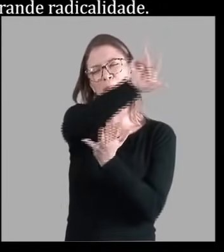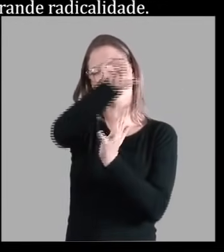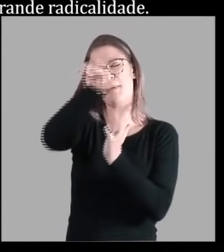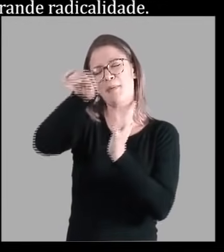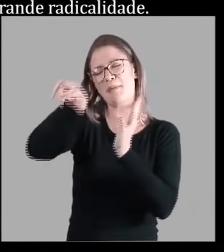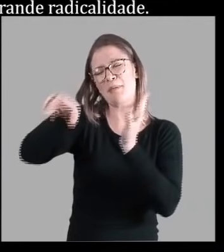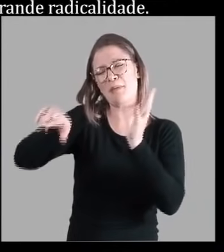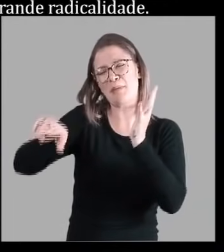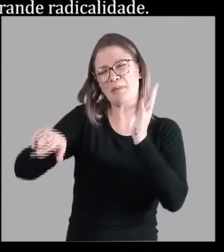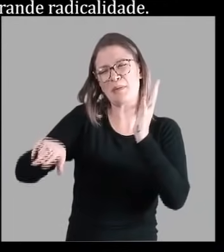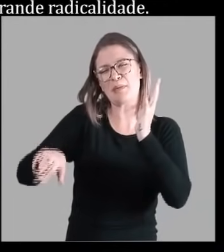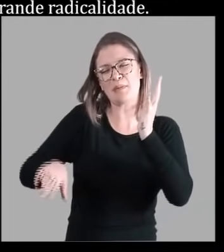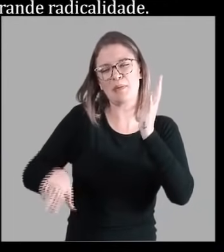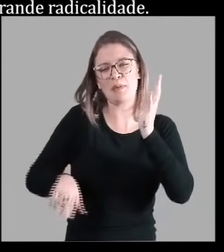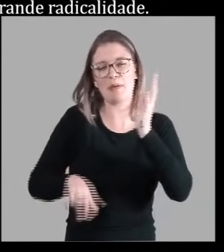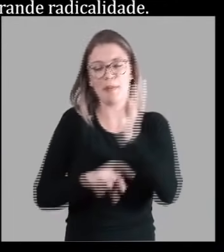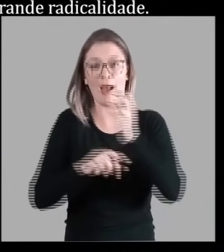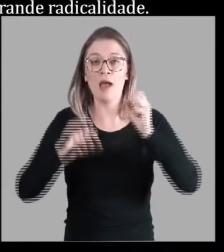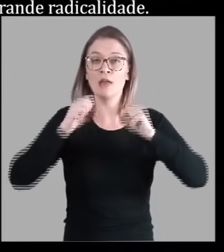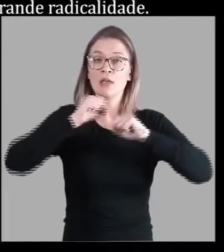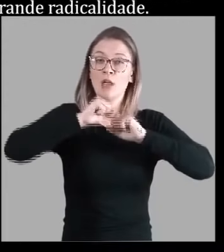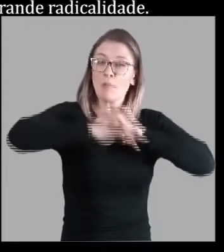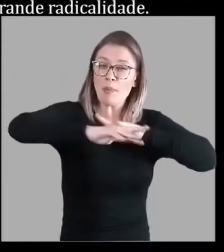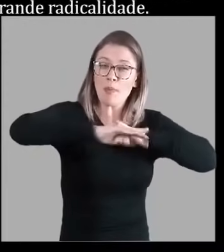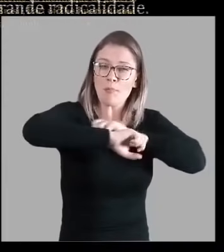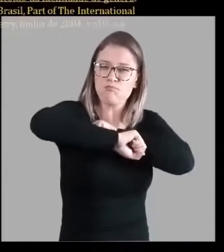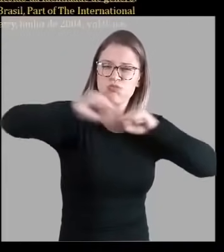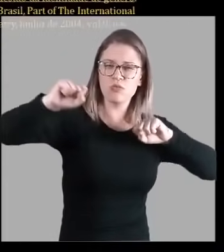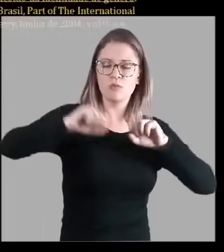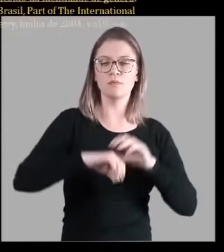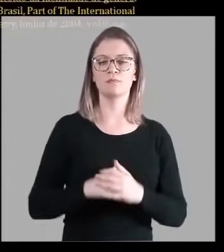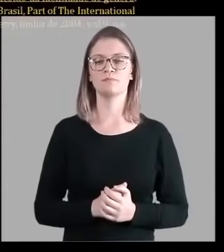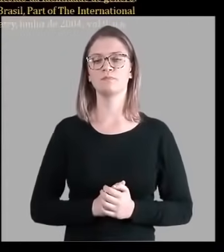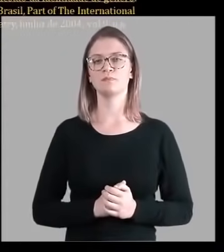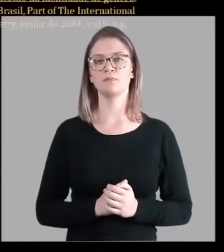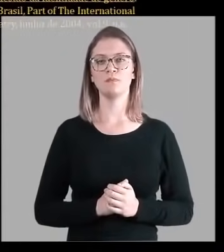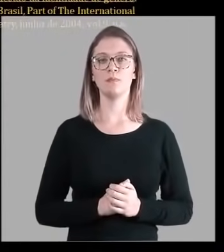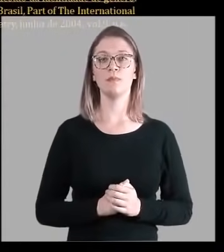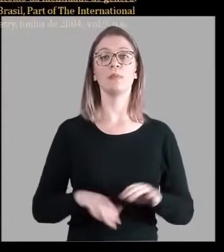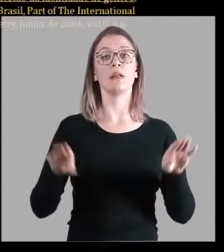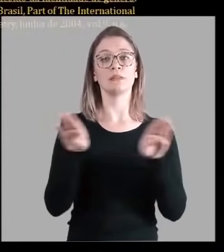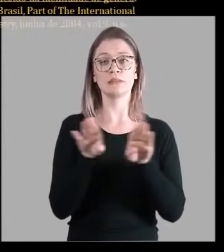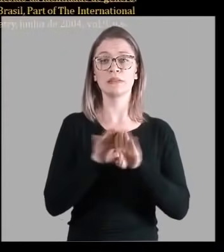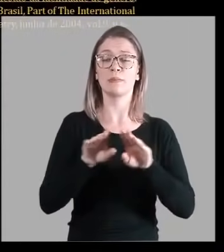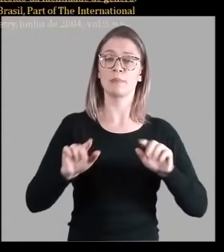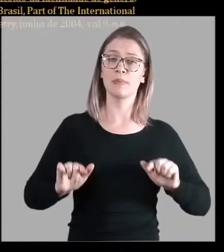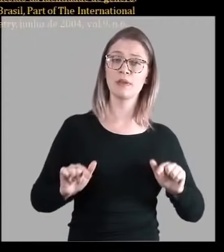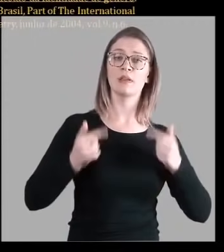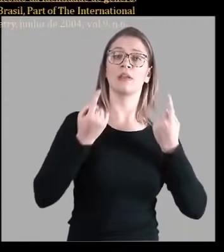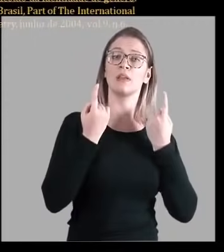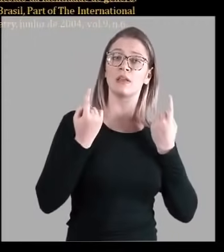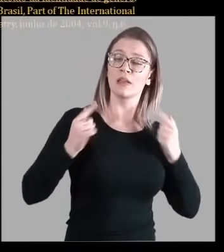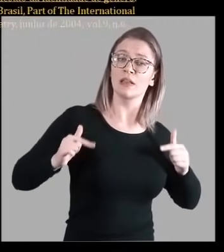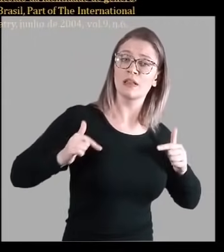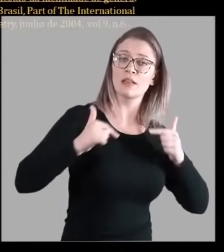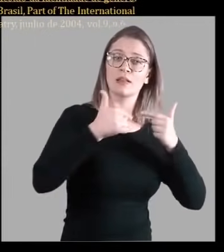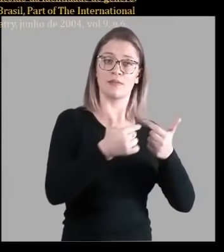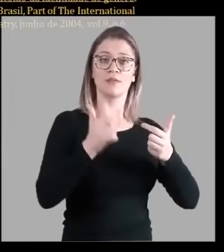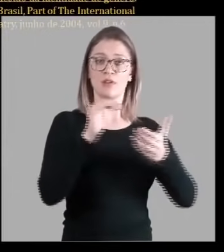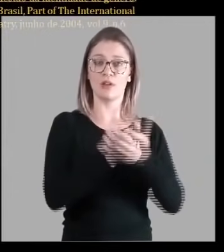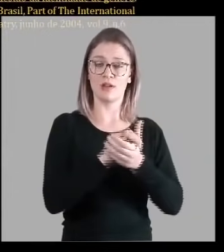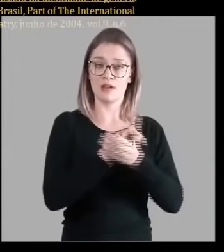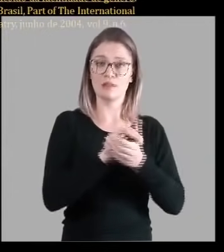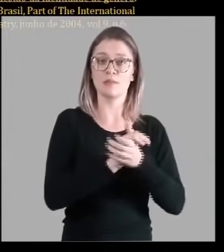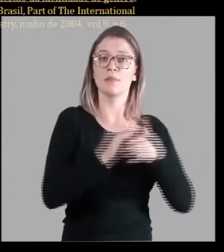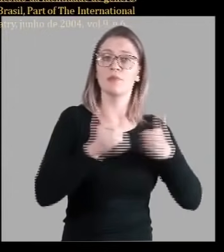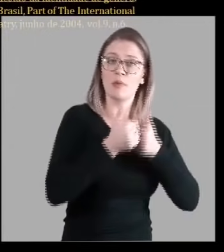feminista explodia com grande radicalidade. Money defendia casamentos abertos, nos quais os cônjuges poderiam ter amantes